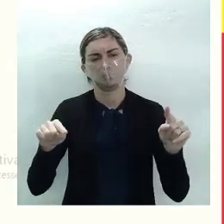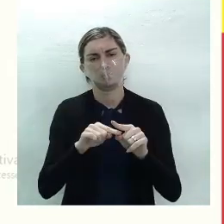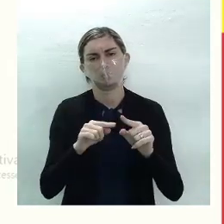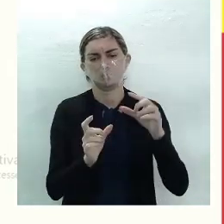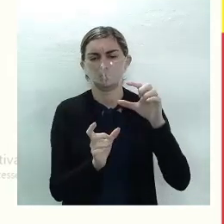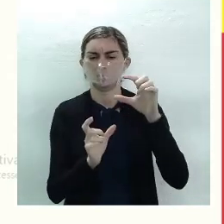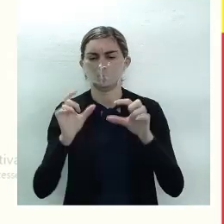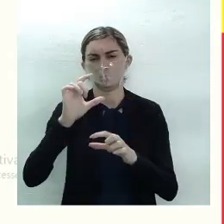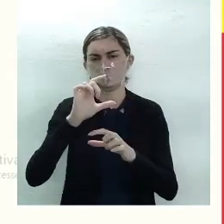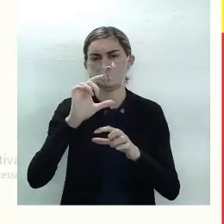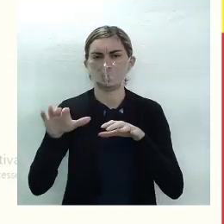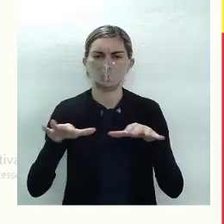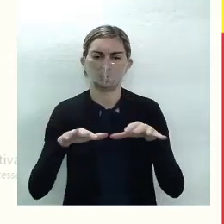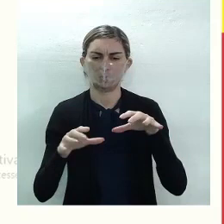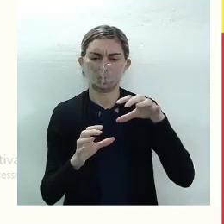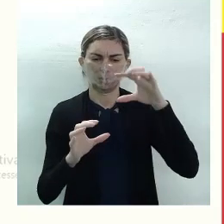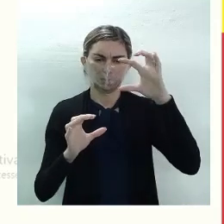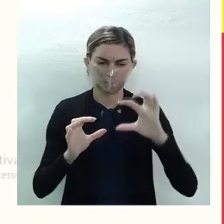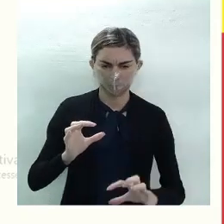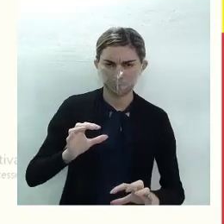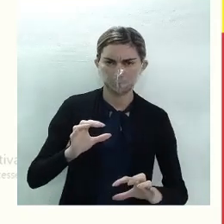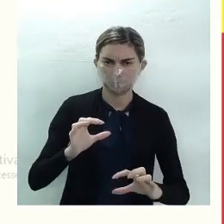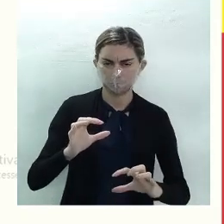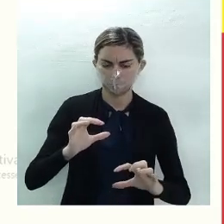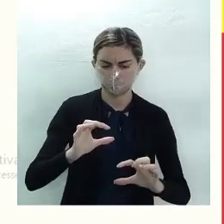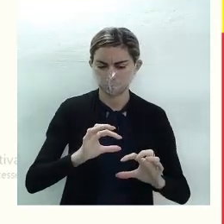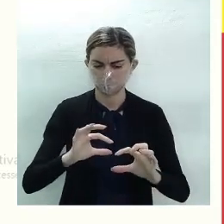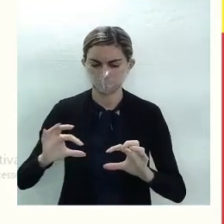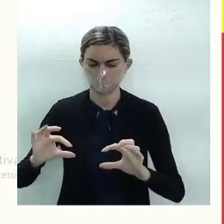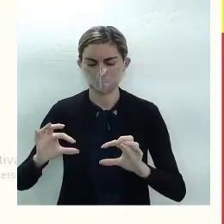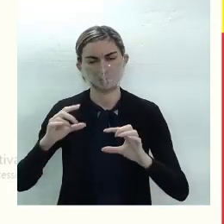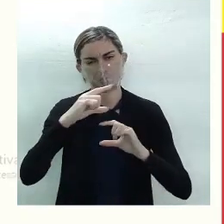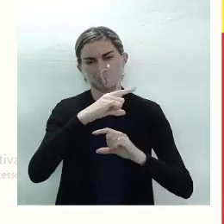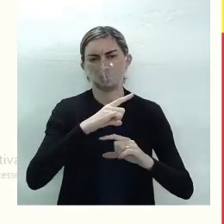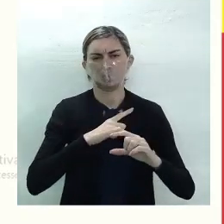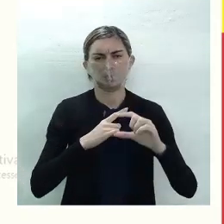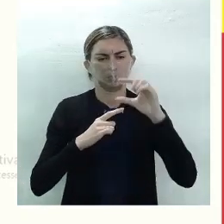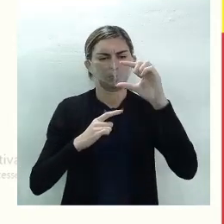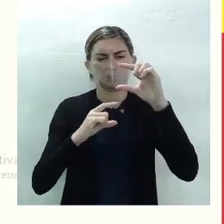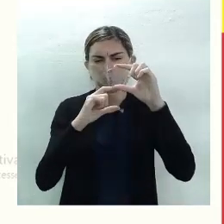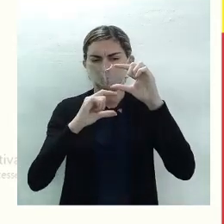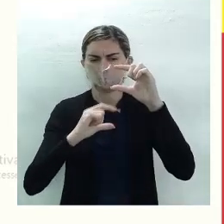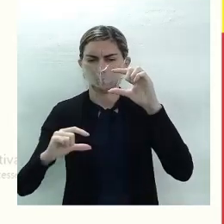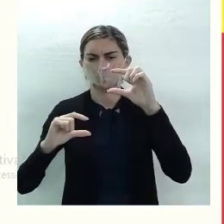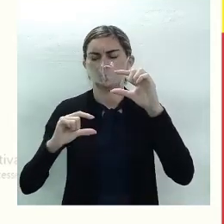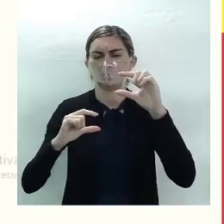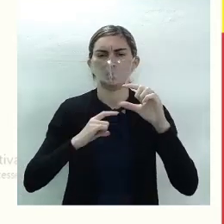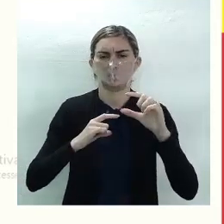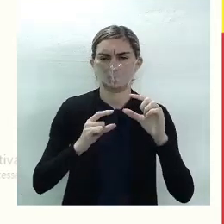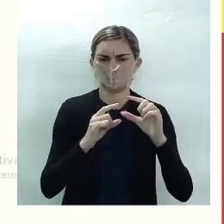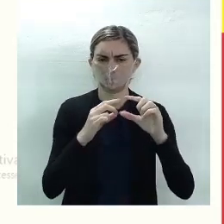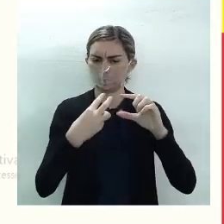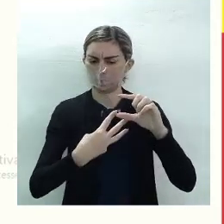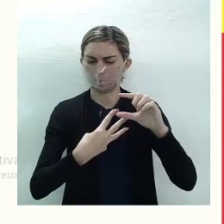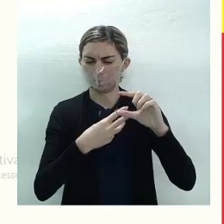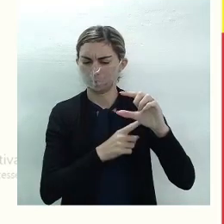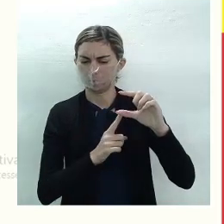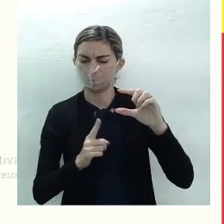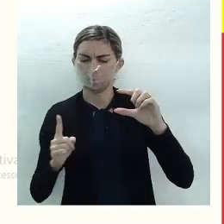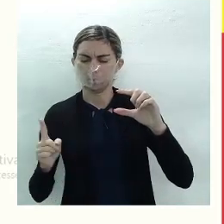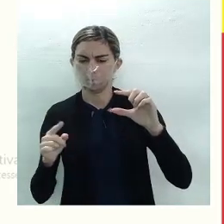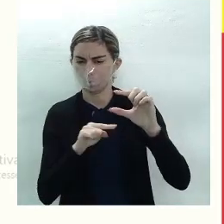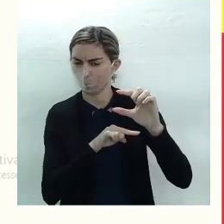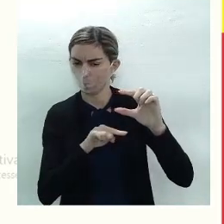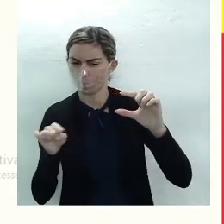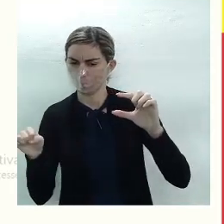e realizei um movimento para baixo, nesse caso diagonal. O que é que tem aí? Nós temos, ó, andou 3